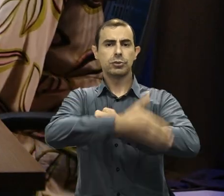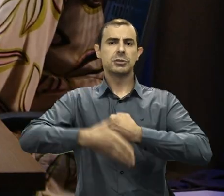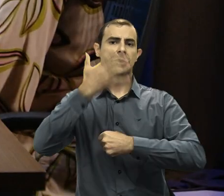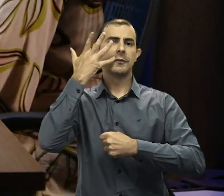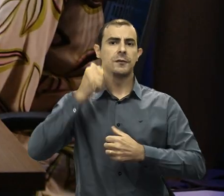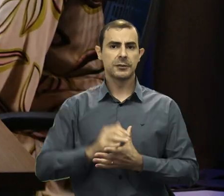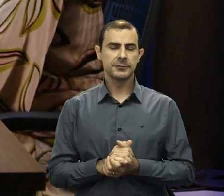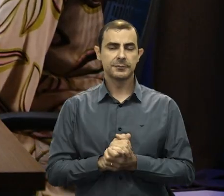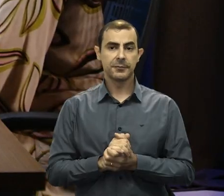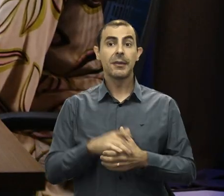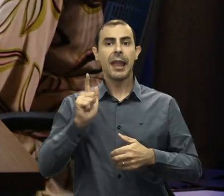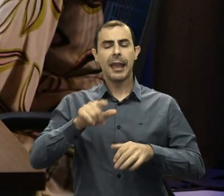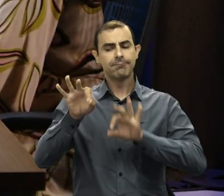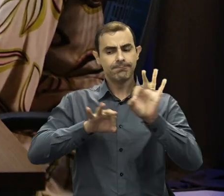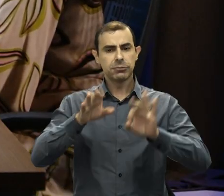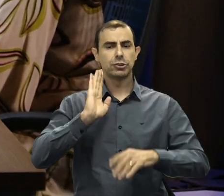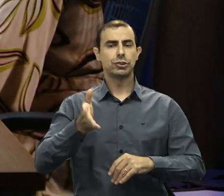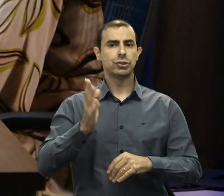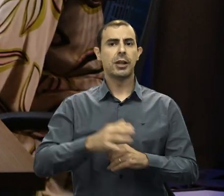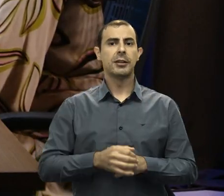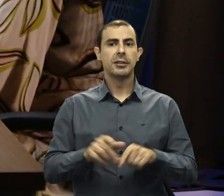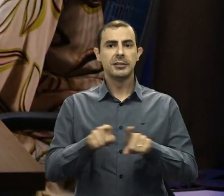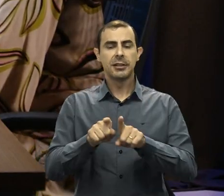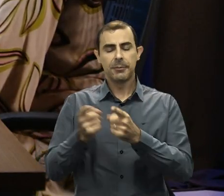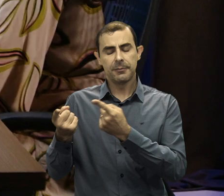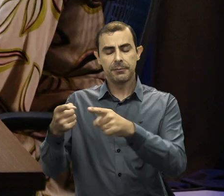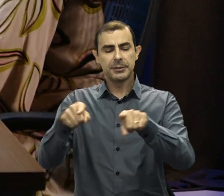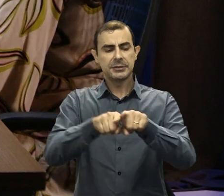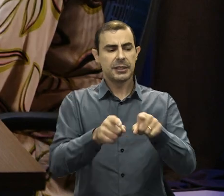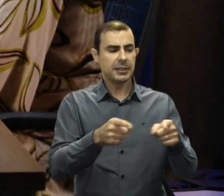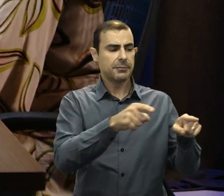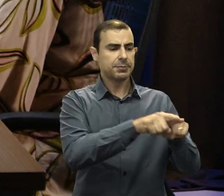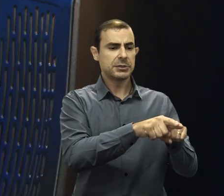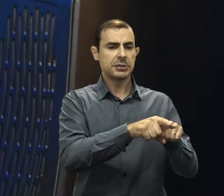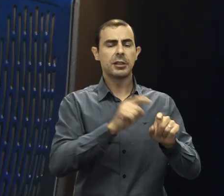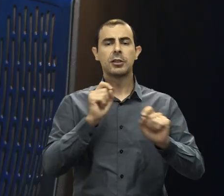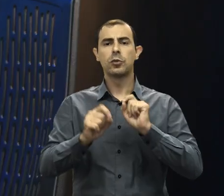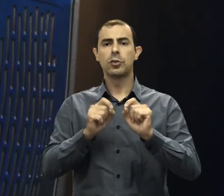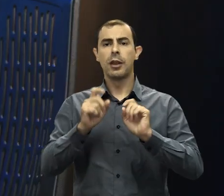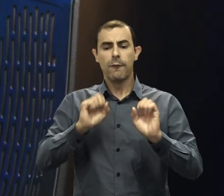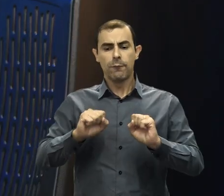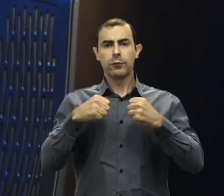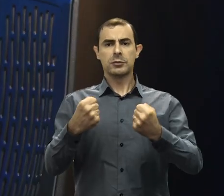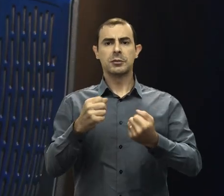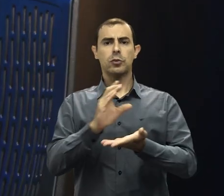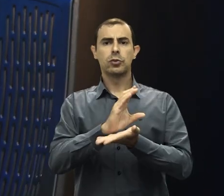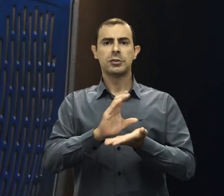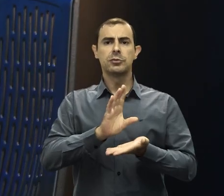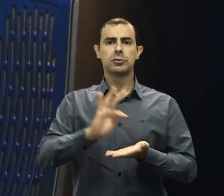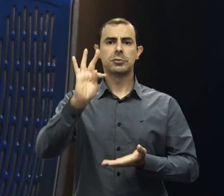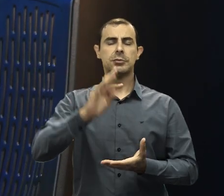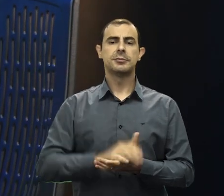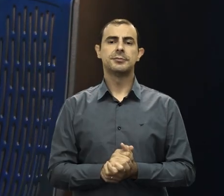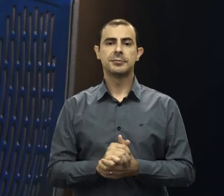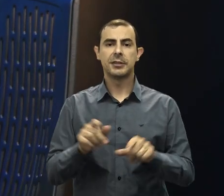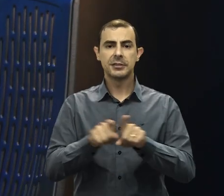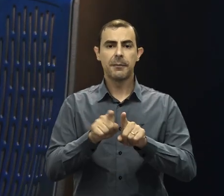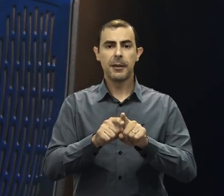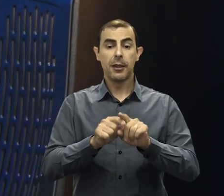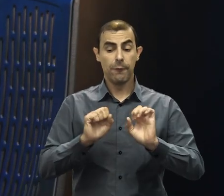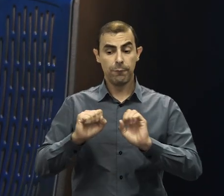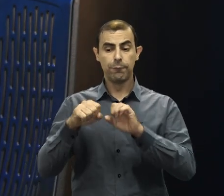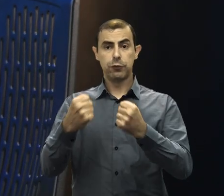ação que nós fizemos e também essa parceria com o fortalecimento do Conselho Tutelar, com